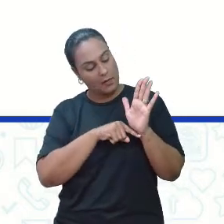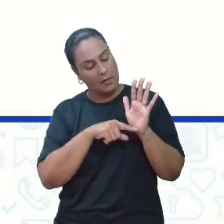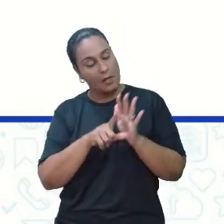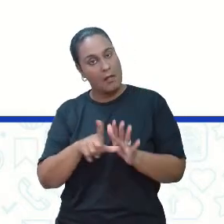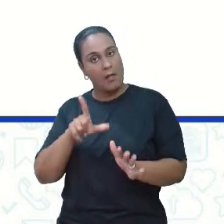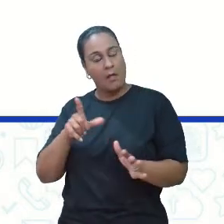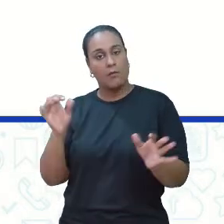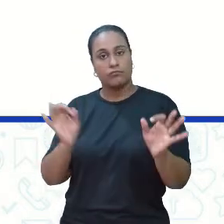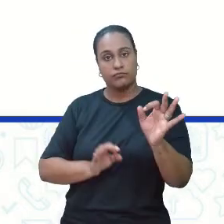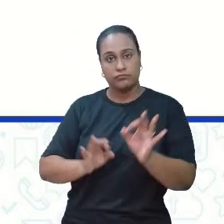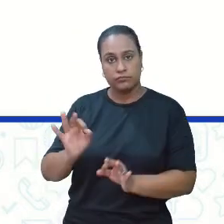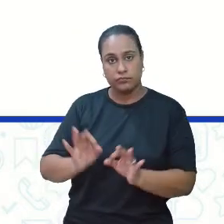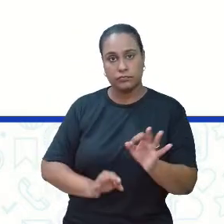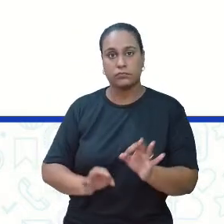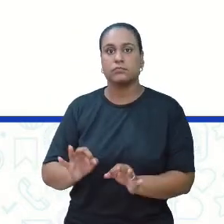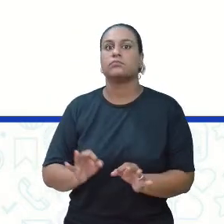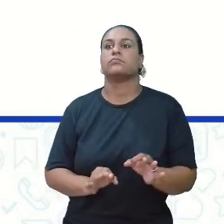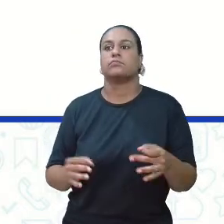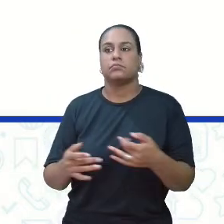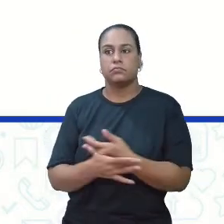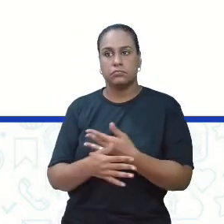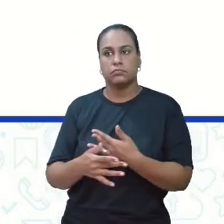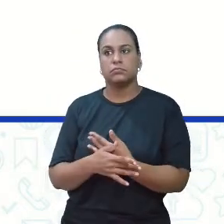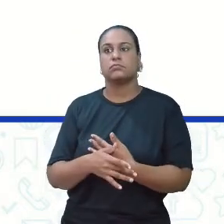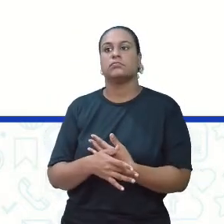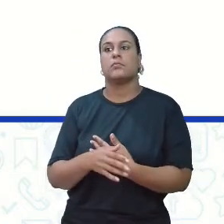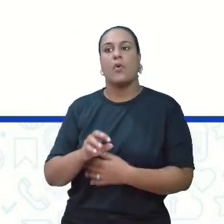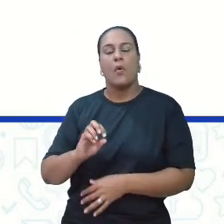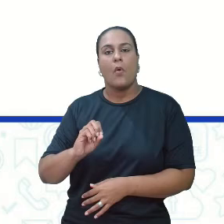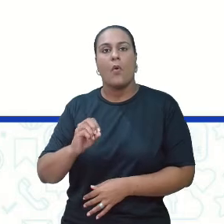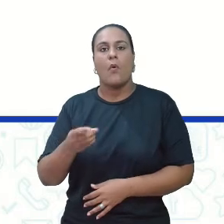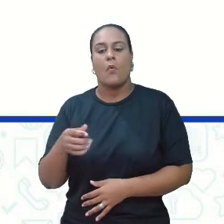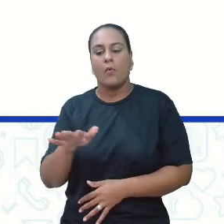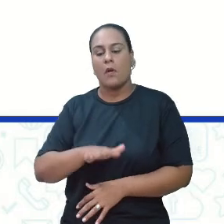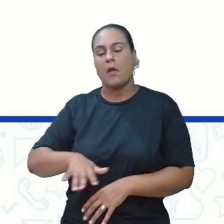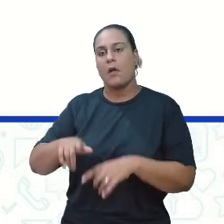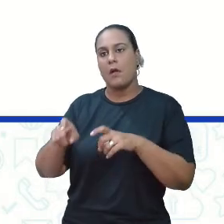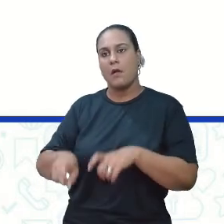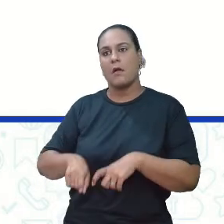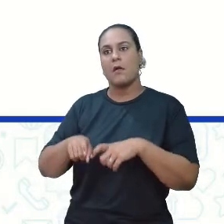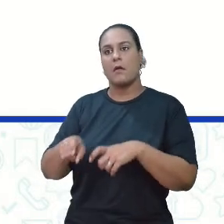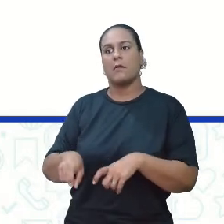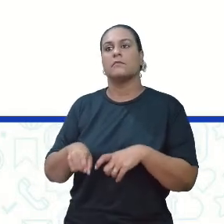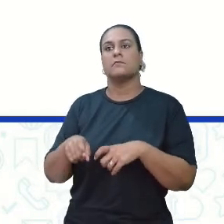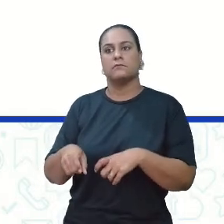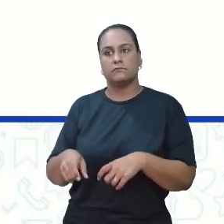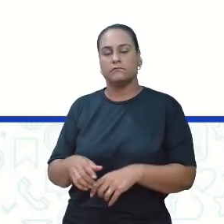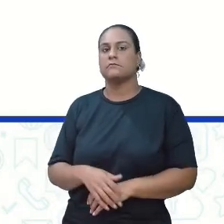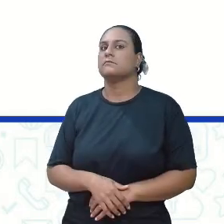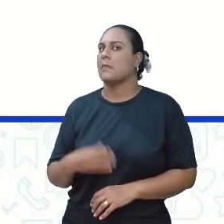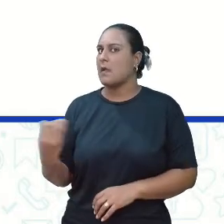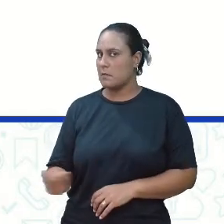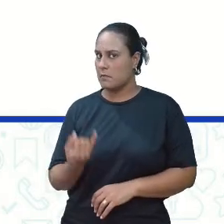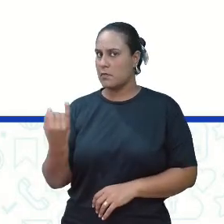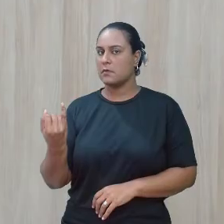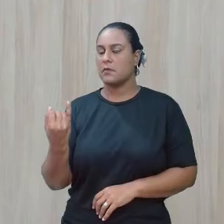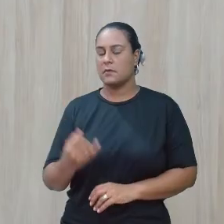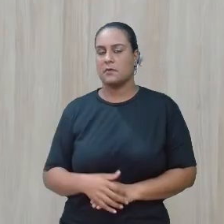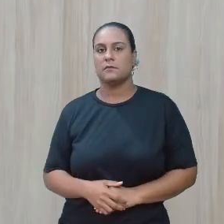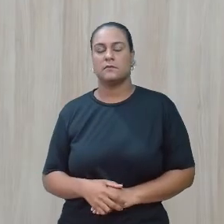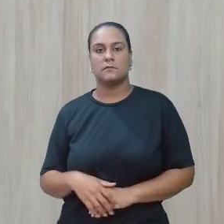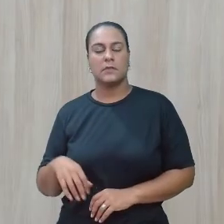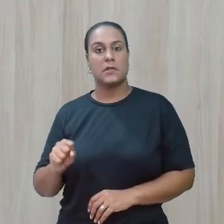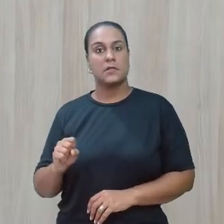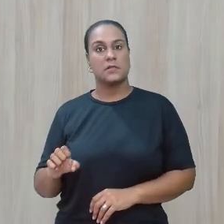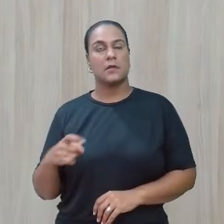urbano efetivo também, ou de áreas rurais, em médio e longo prazo, torna-se também indispensável, né? Que se a